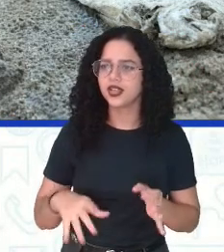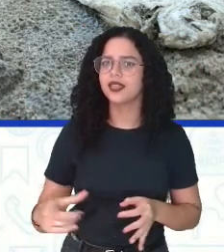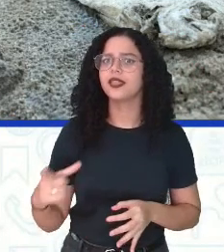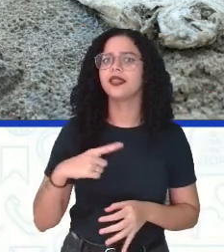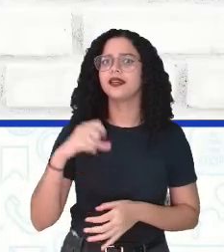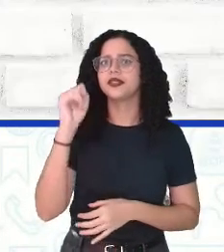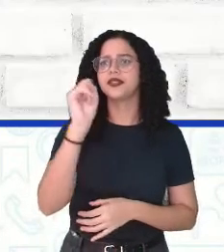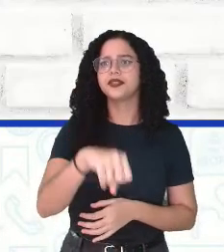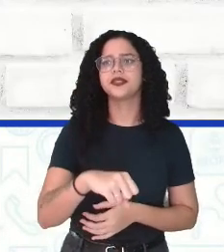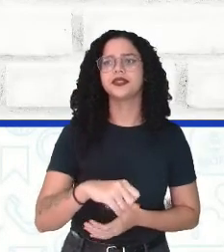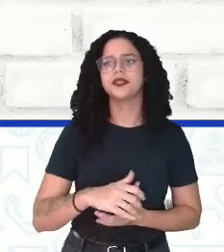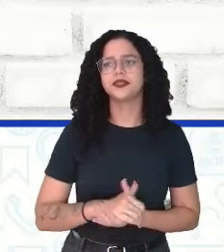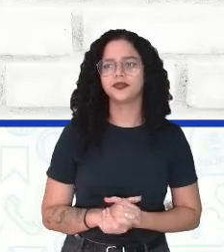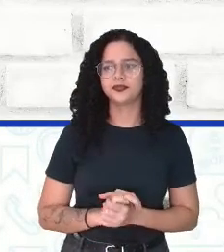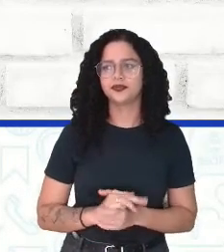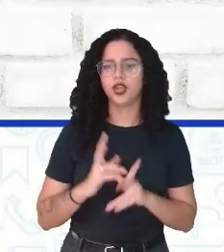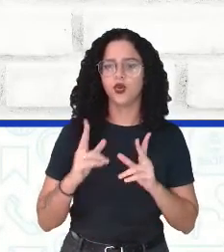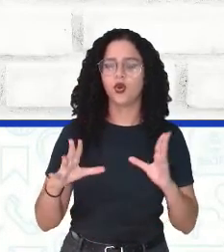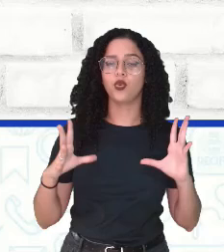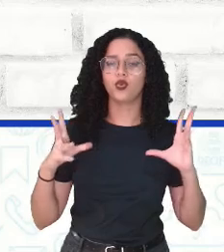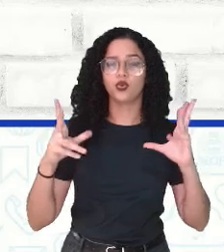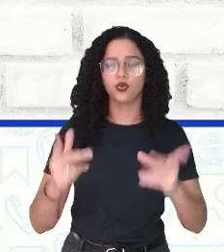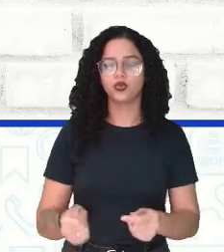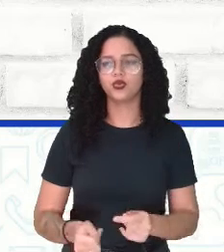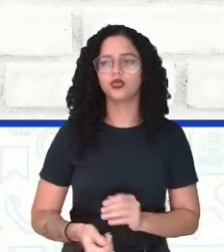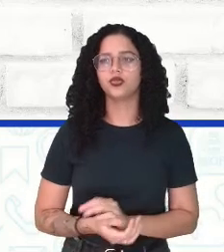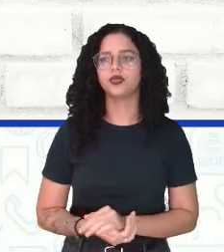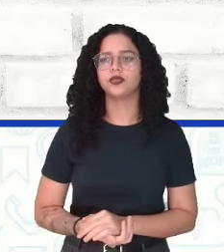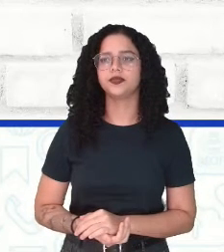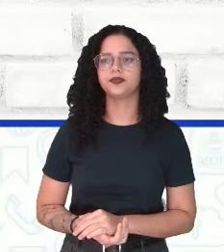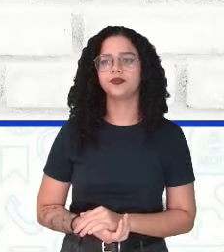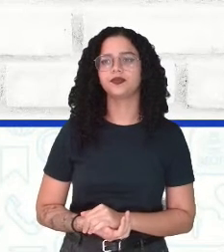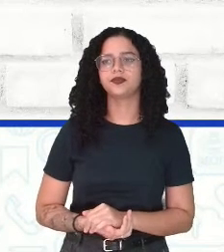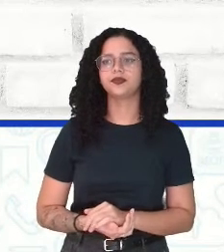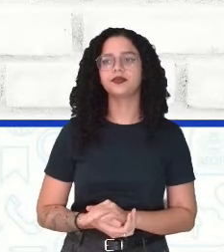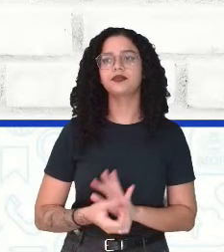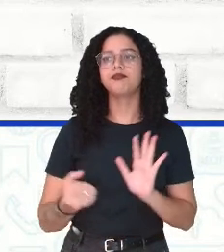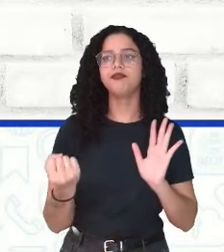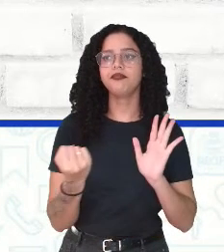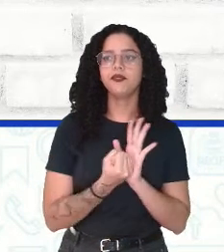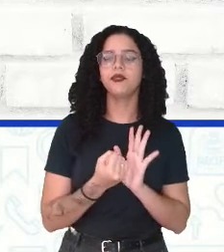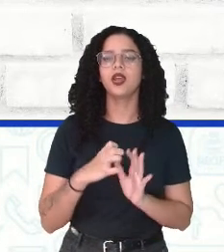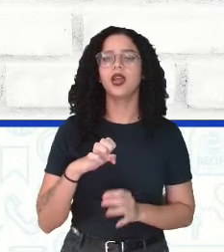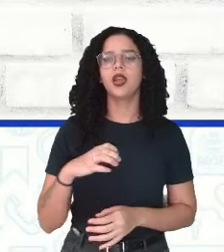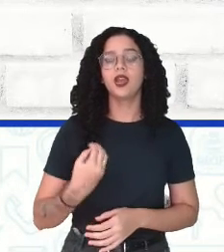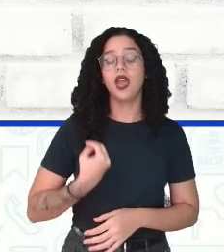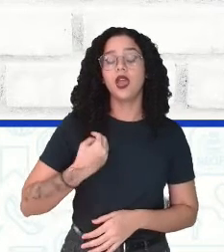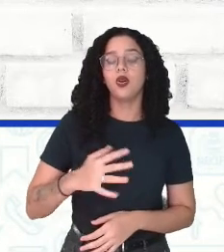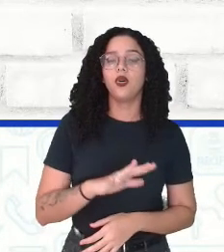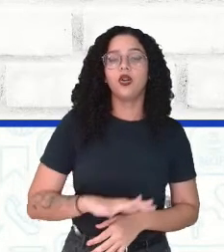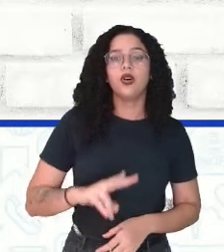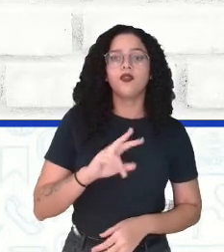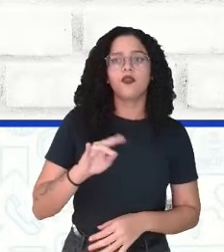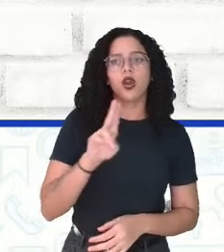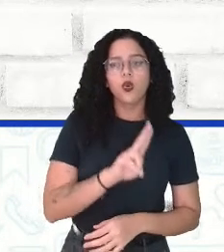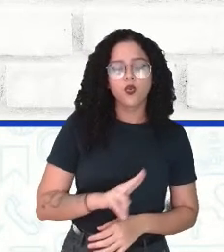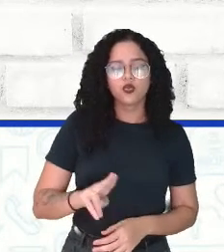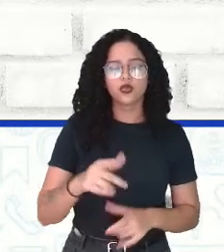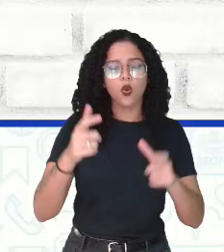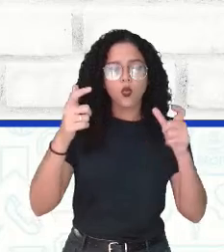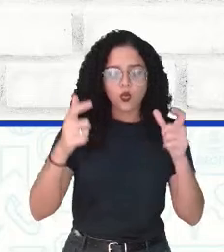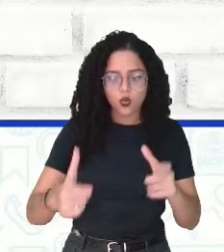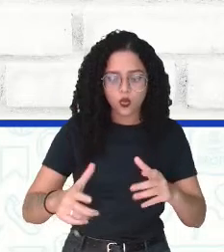Tem sim, como todos nós, né? Então, ó, a pegada ecológica, ela vai utilizar uma extensão de um território, né? Um